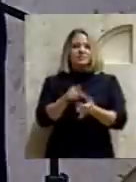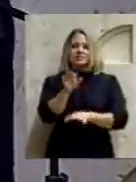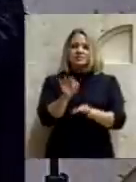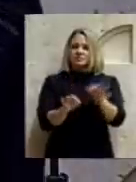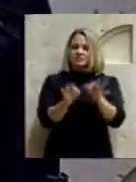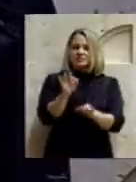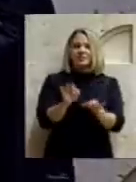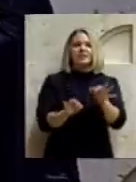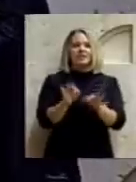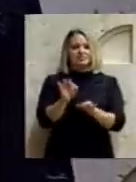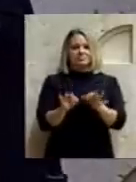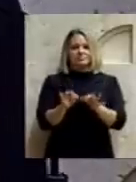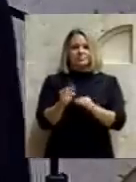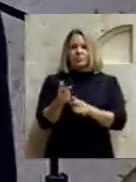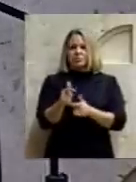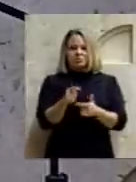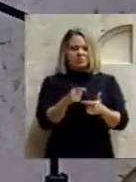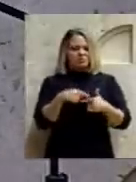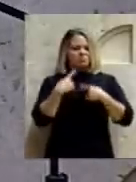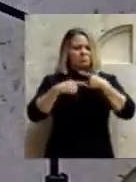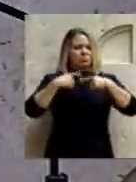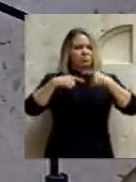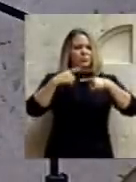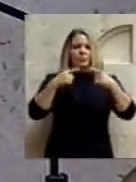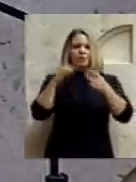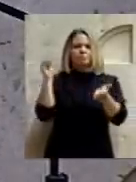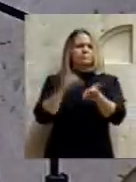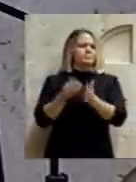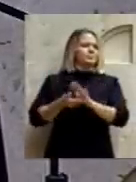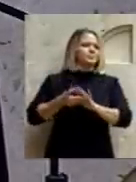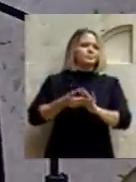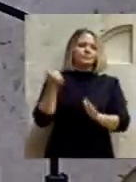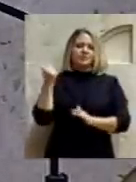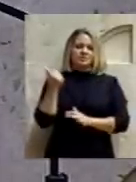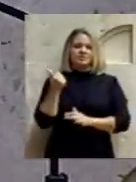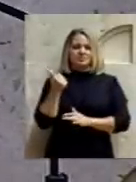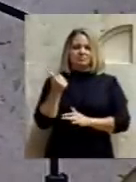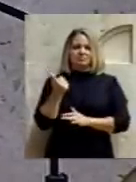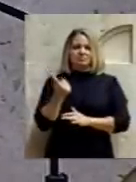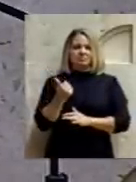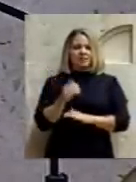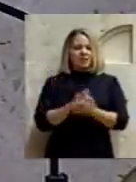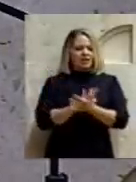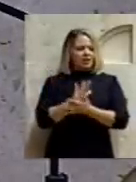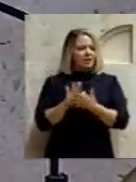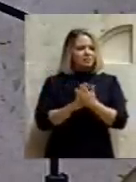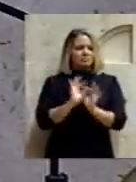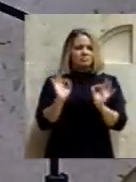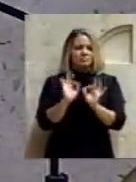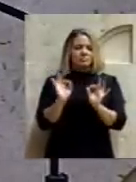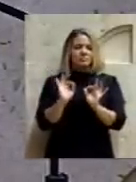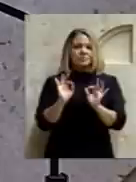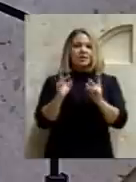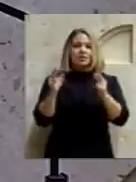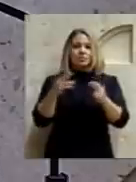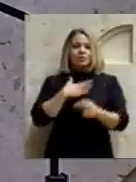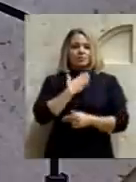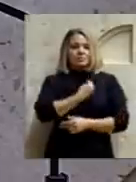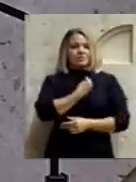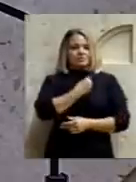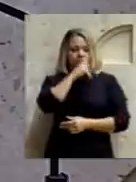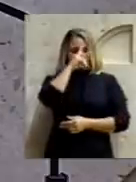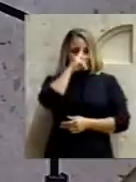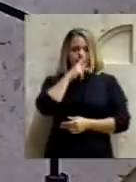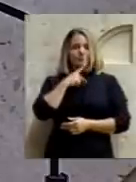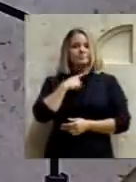sem firulas, sem floreios, sem rapapés, pelo menos na minha